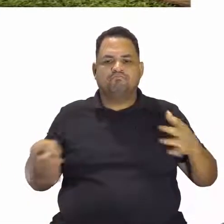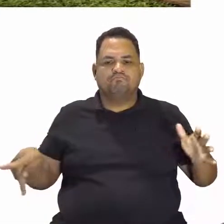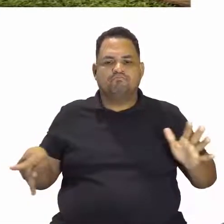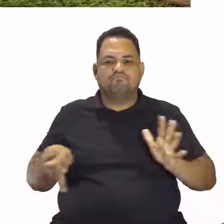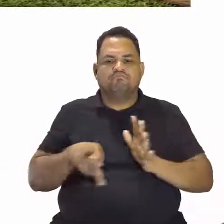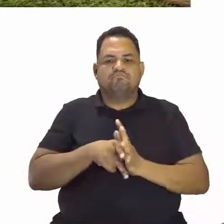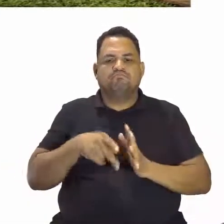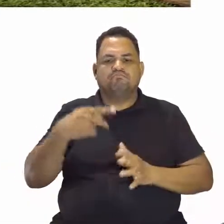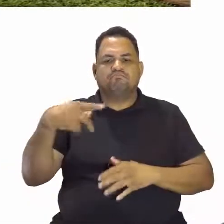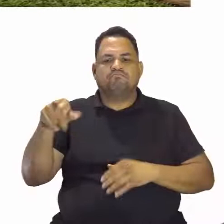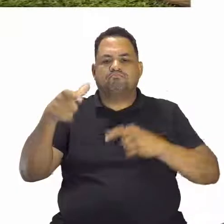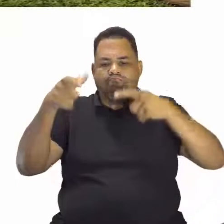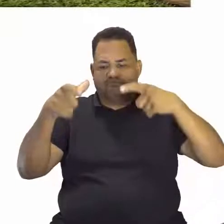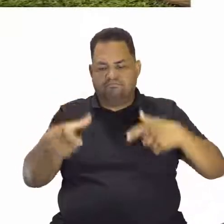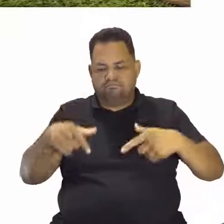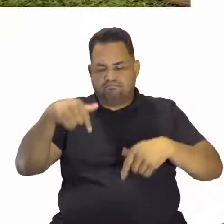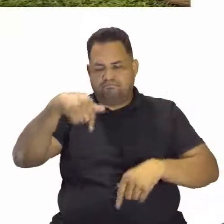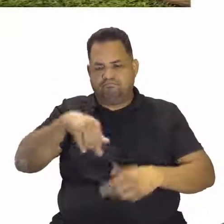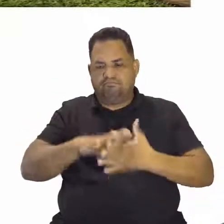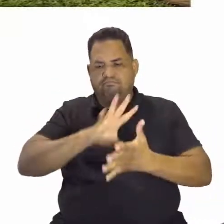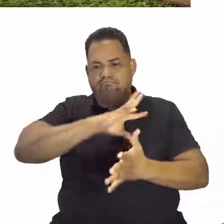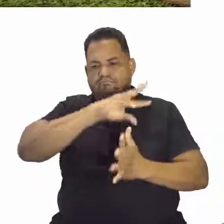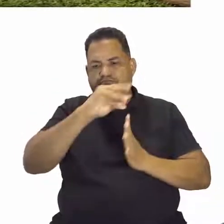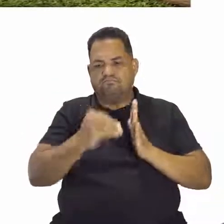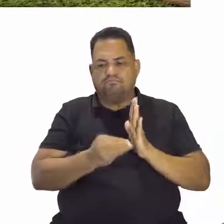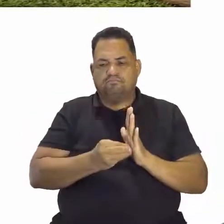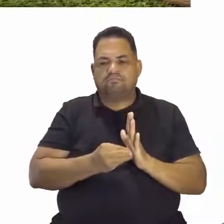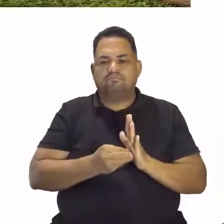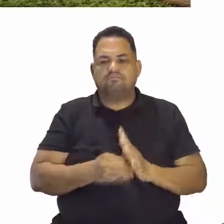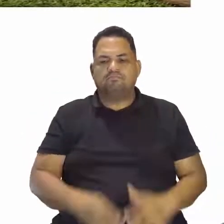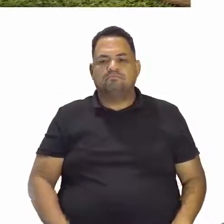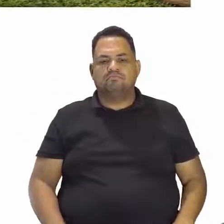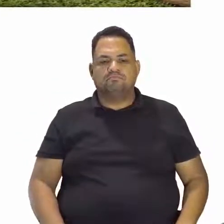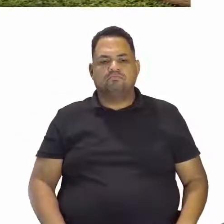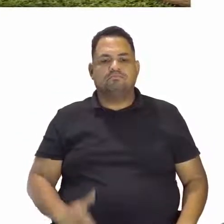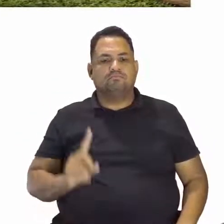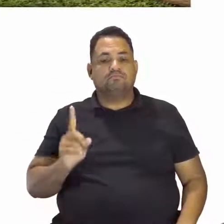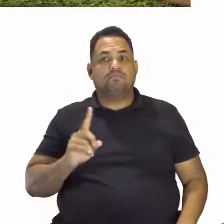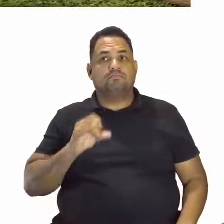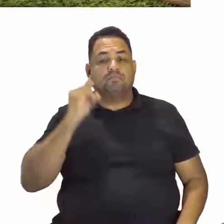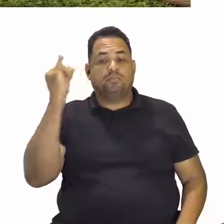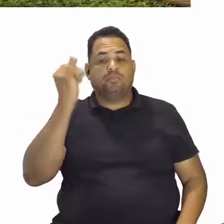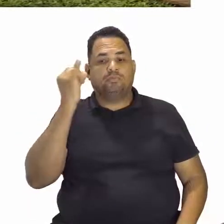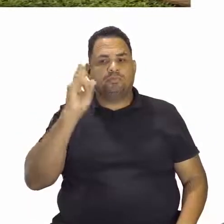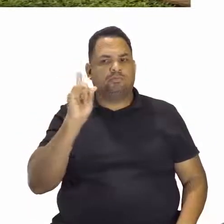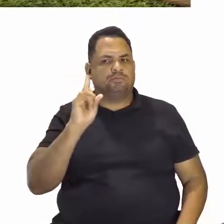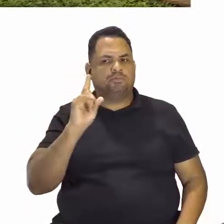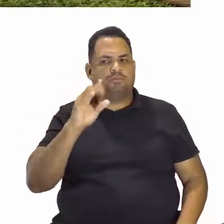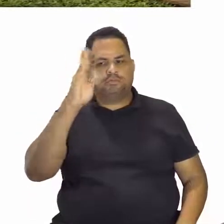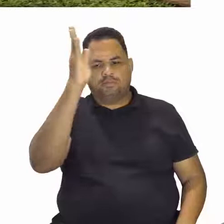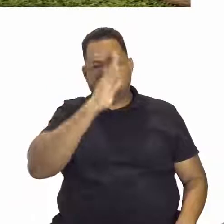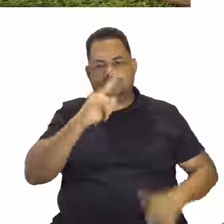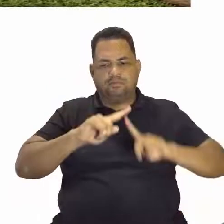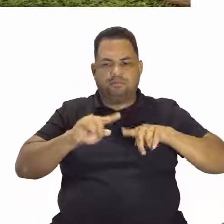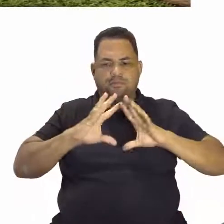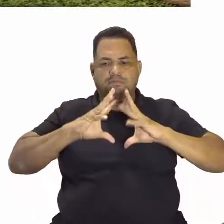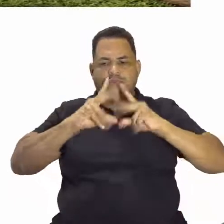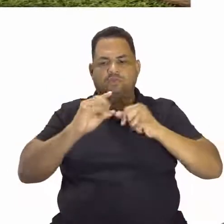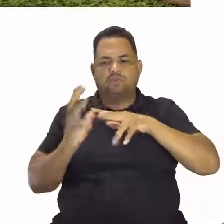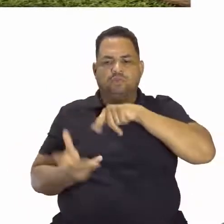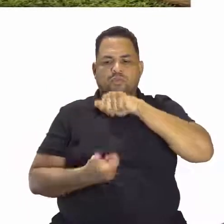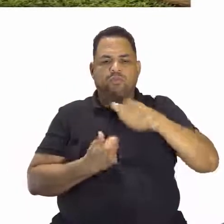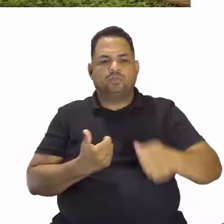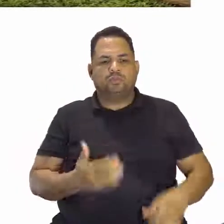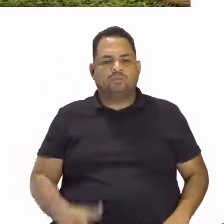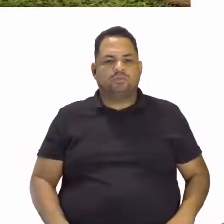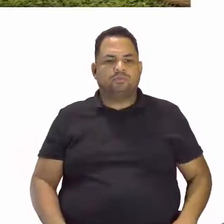para esse lugar, que é tão importante não só para o Brasil, mas para o mundo, né? Problemas enfrentados